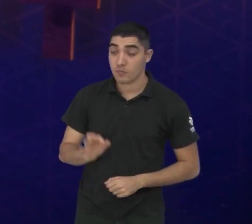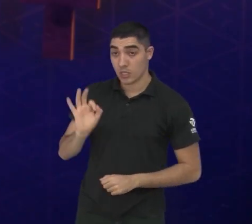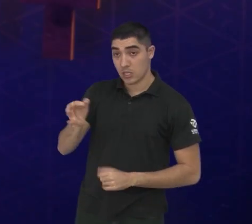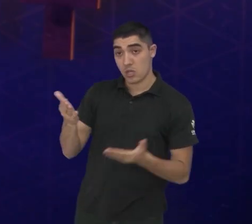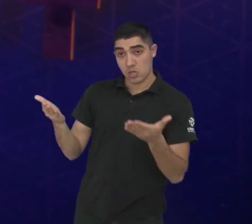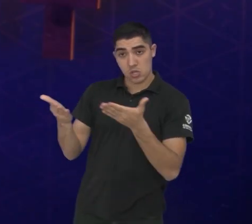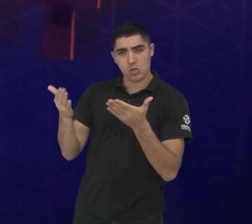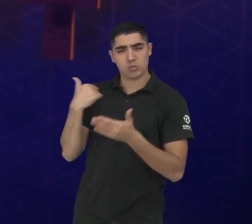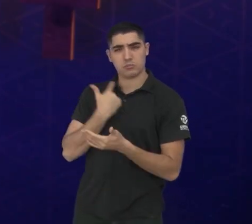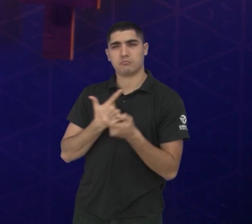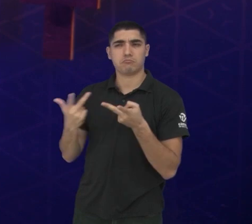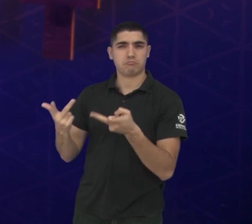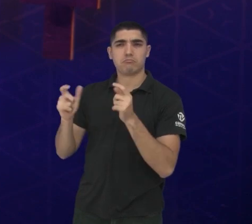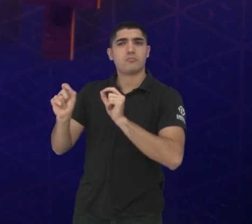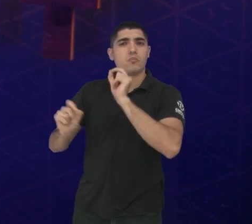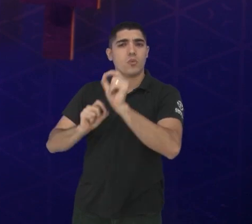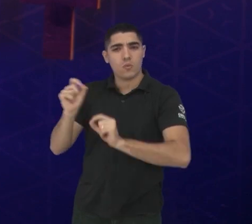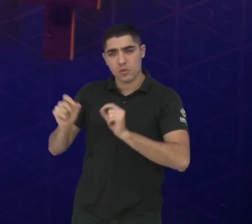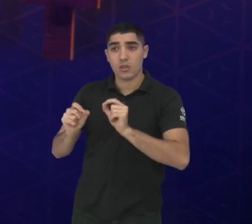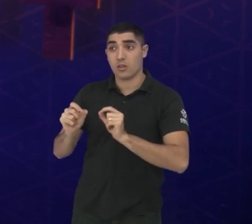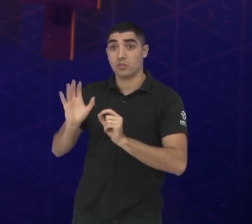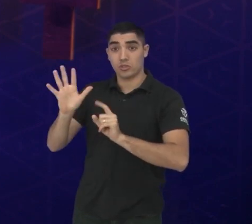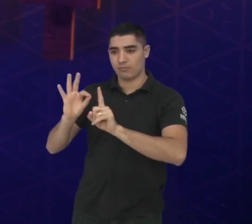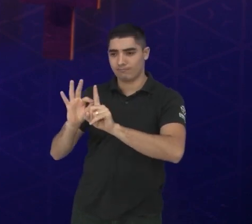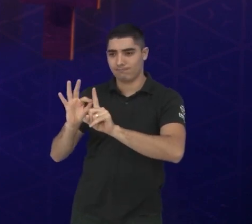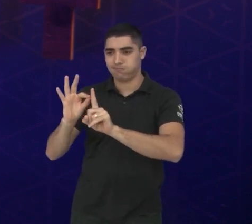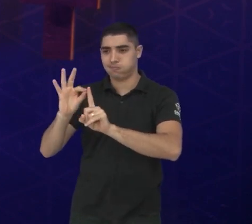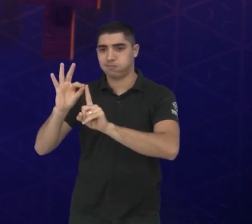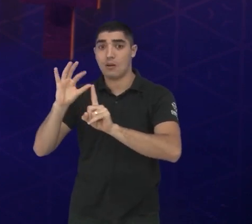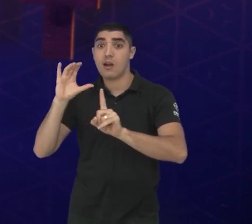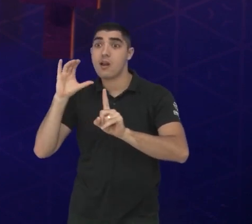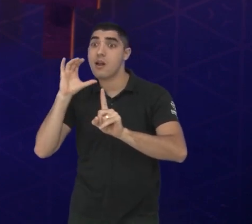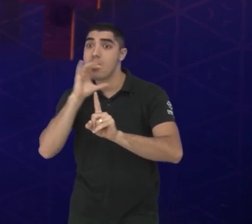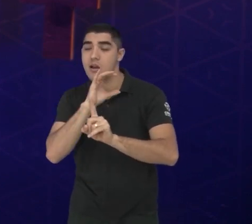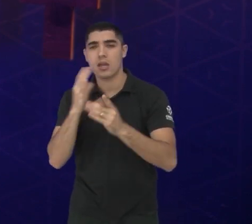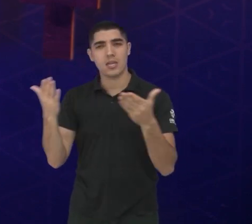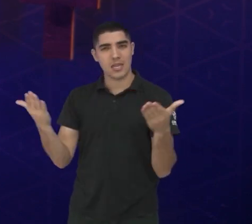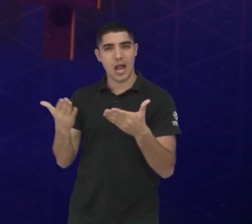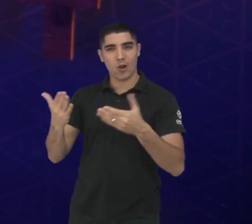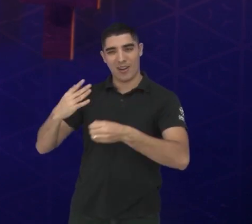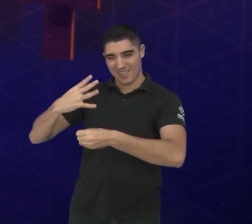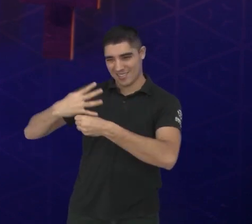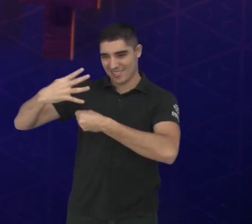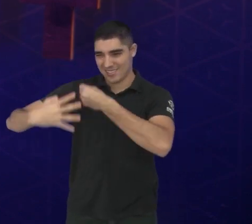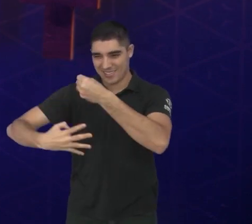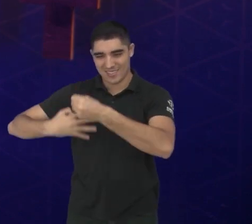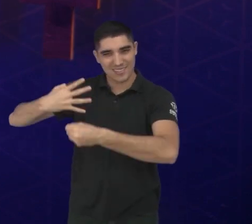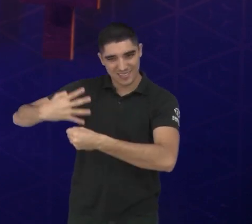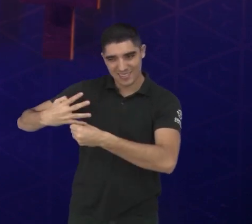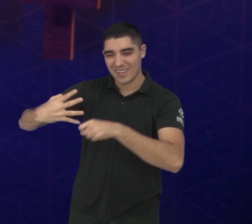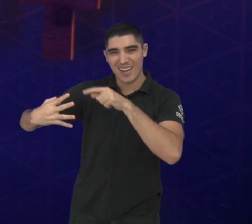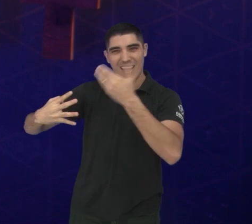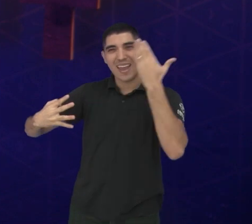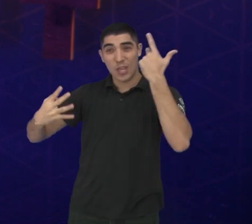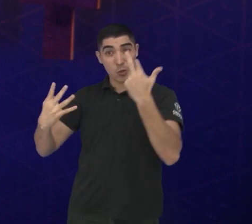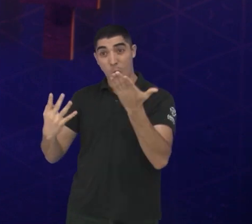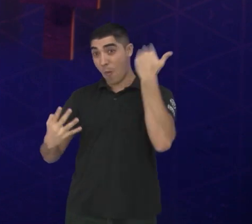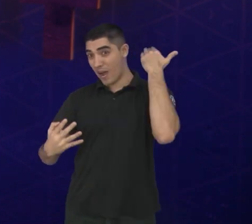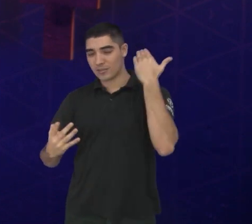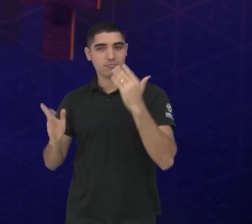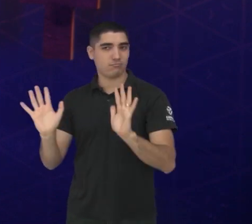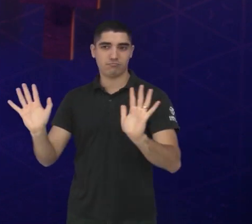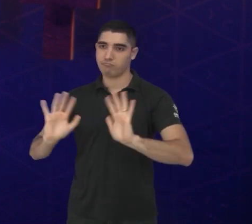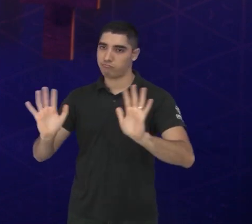Tami, a gente tem percebido a elevação das temperaturas e hoje as estações, elas já não correspondem mais ao que